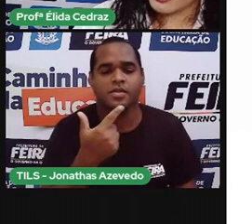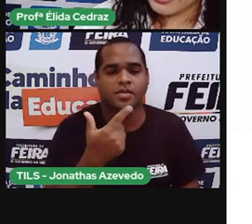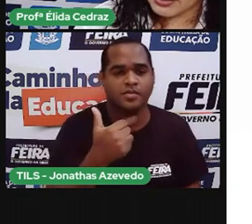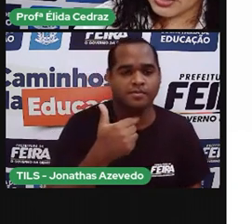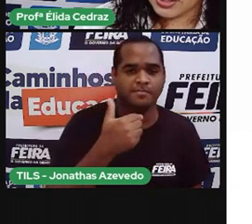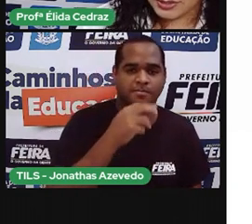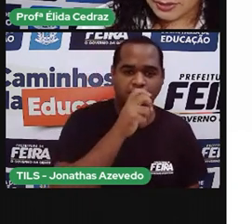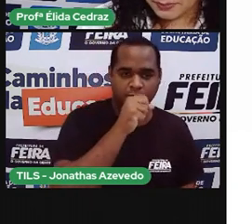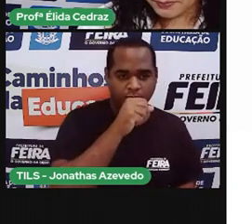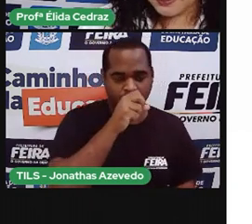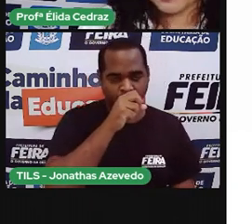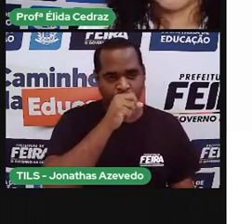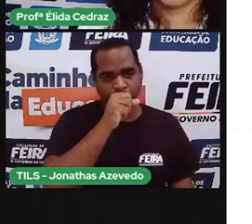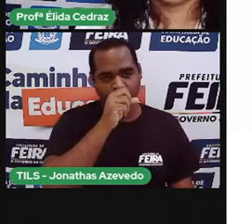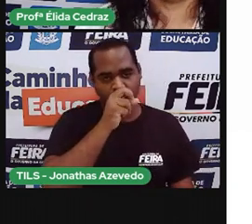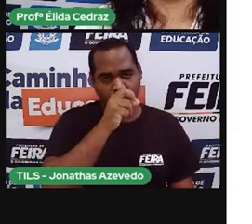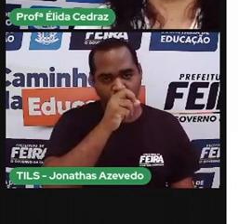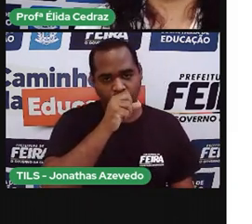de laranjas.